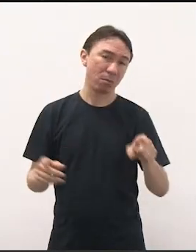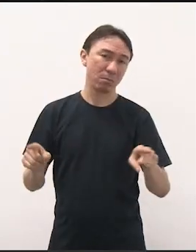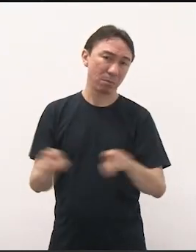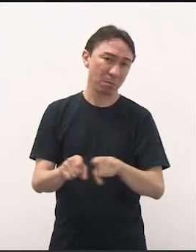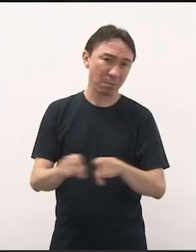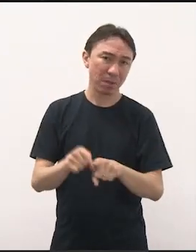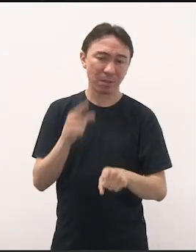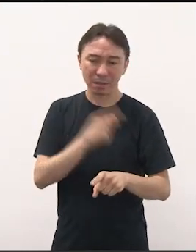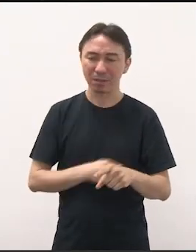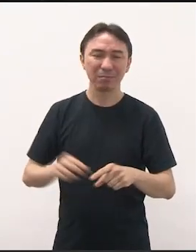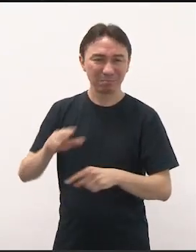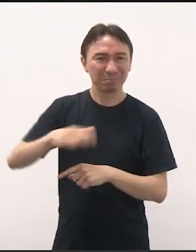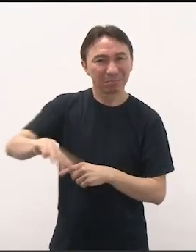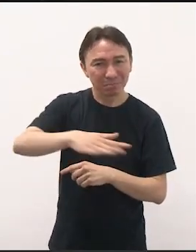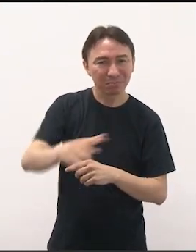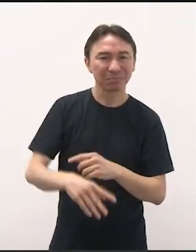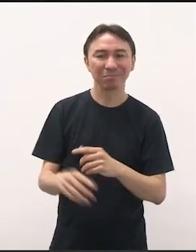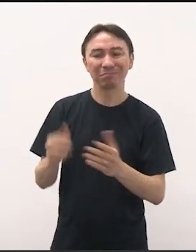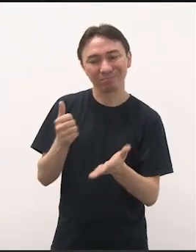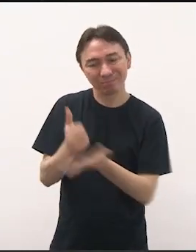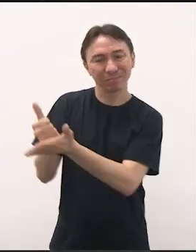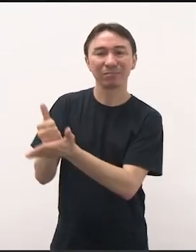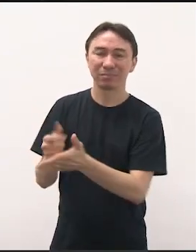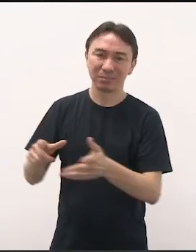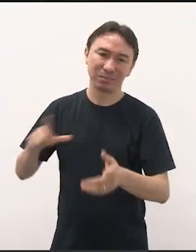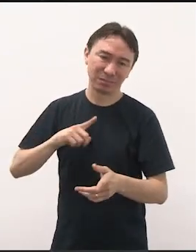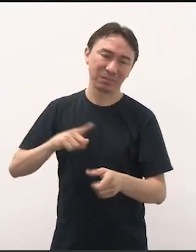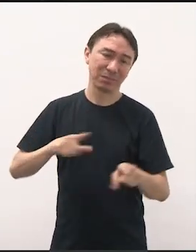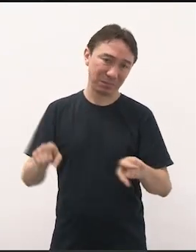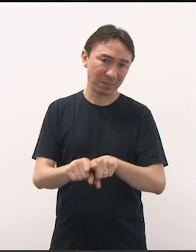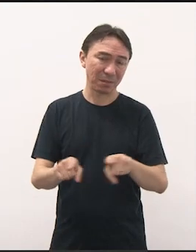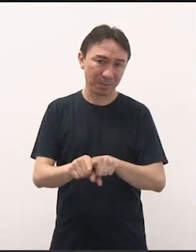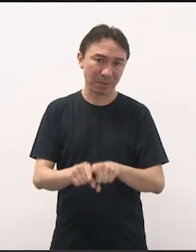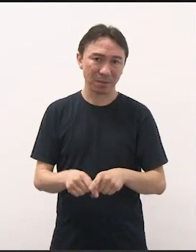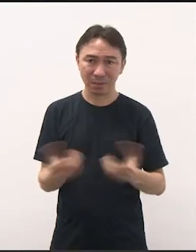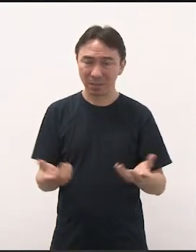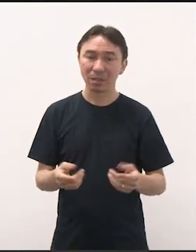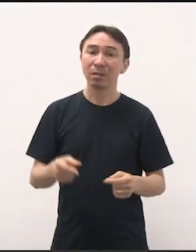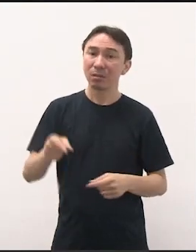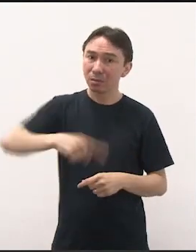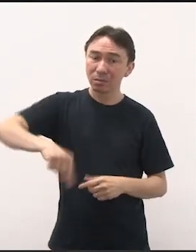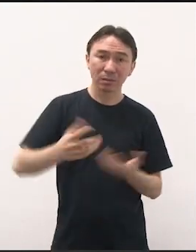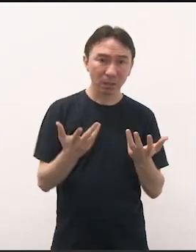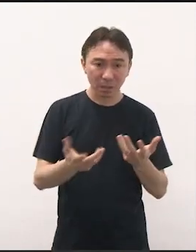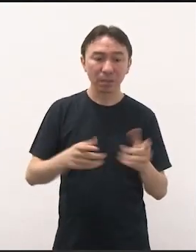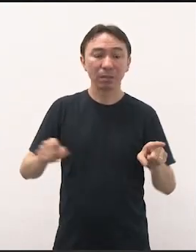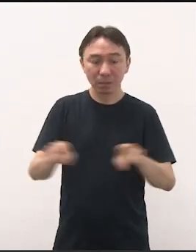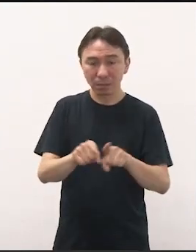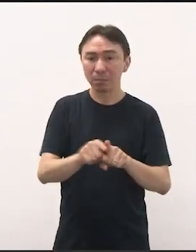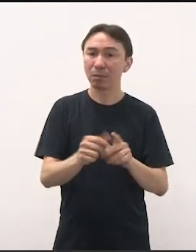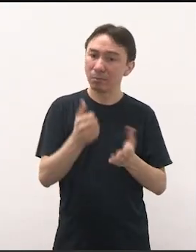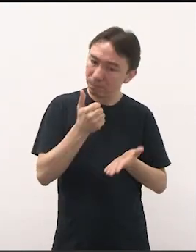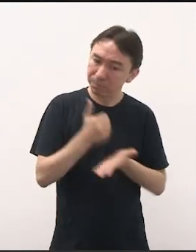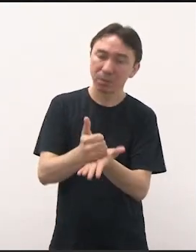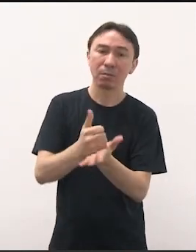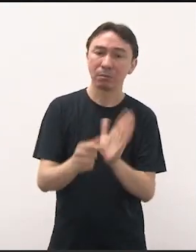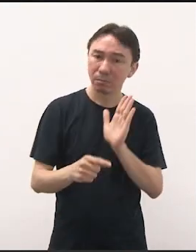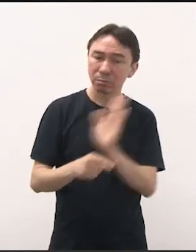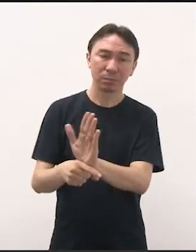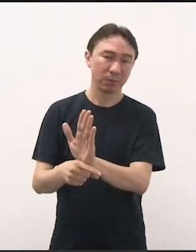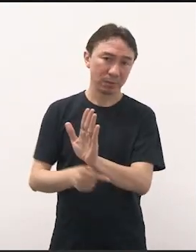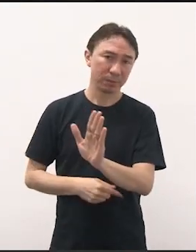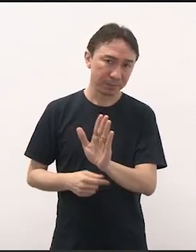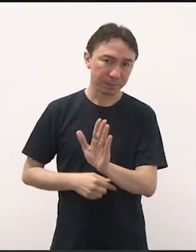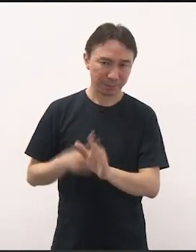proteção local. Né? Então, a ideia é que a gente faça uma ação que ela é conjugada, né? A Alcione vai contar um pouco, né, sobre cada uma